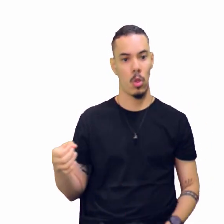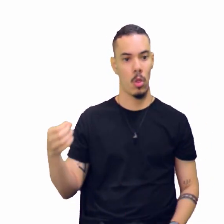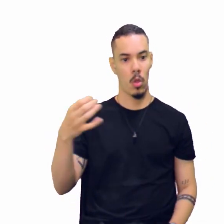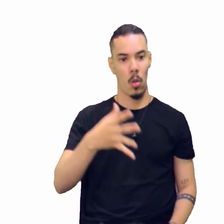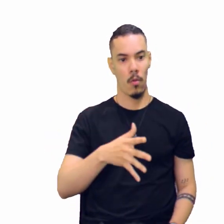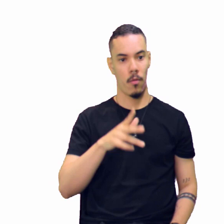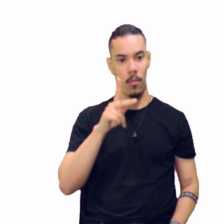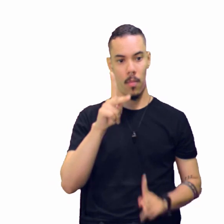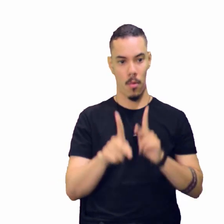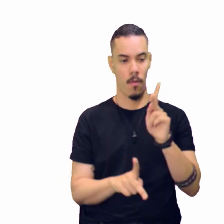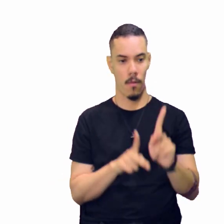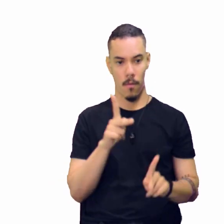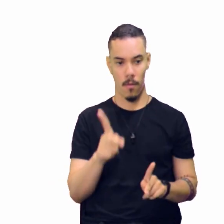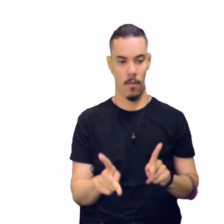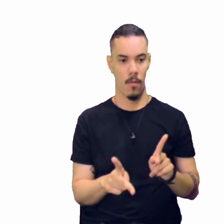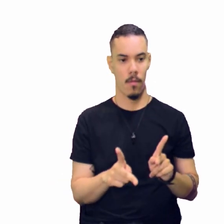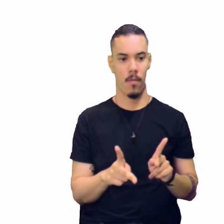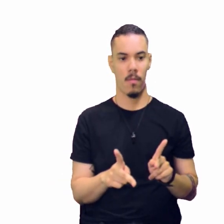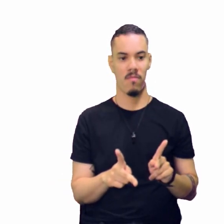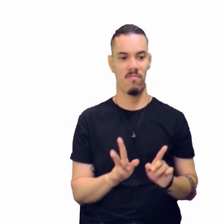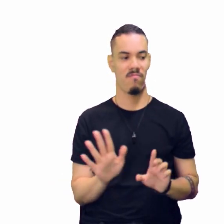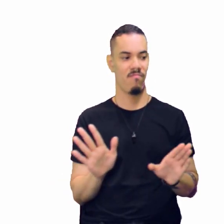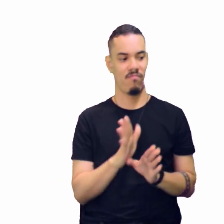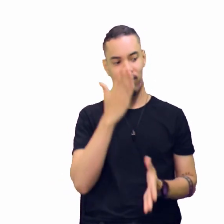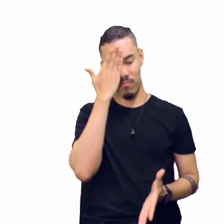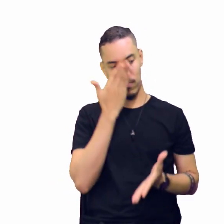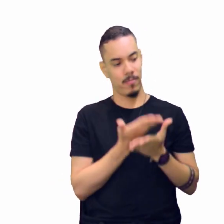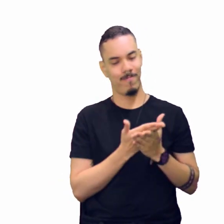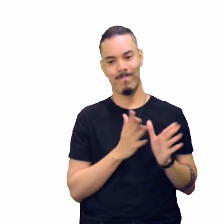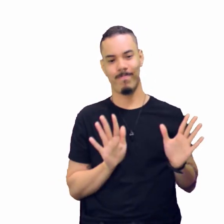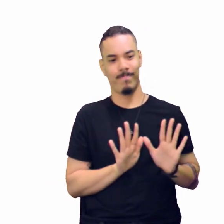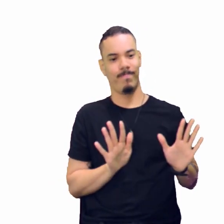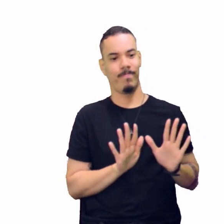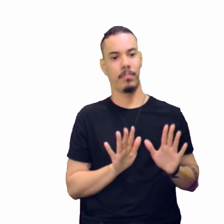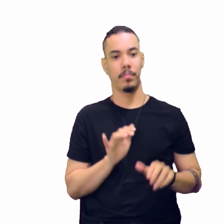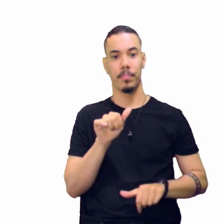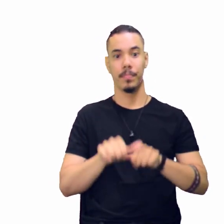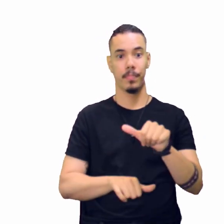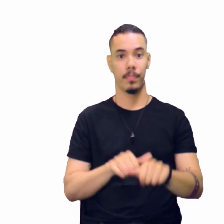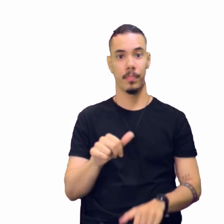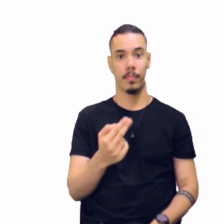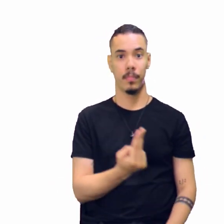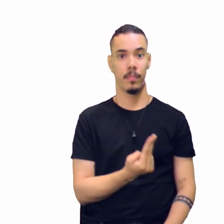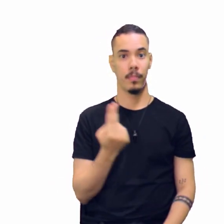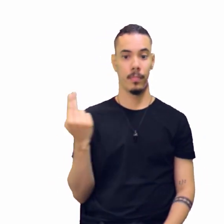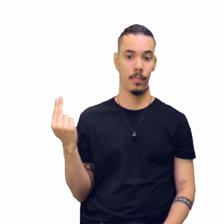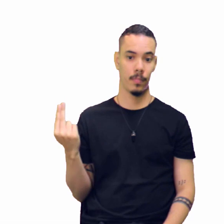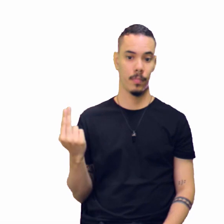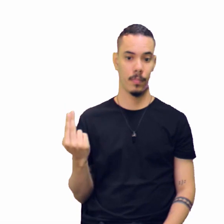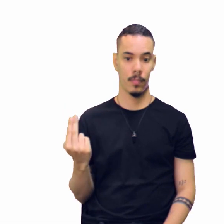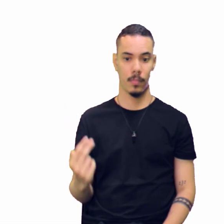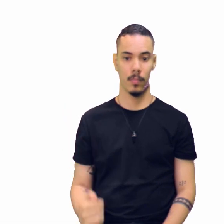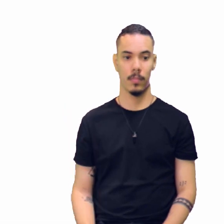povo. Negar suas crenças. Mudar o nome.